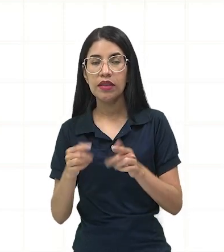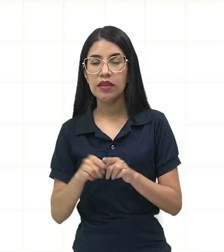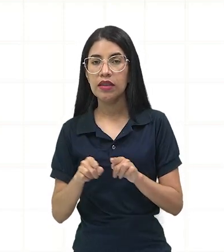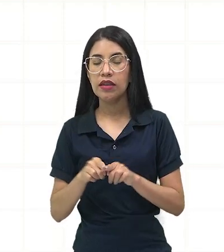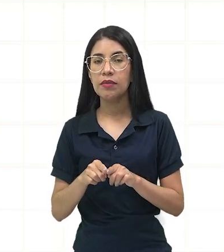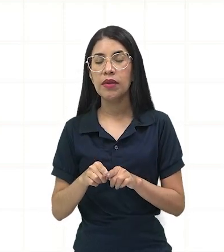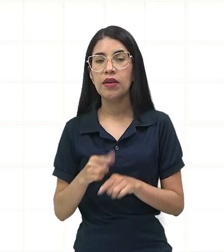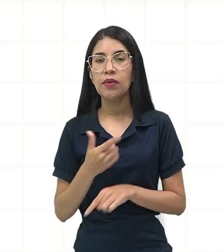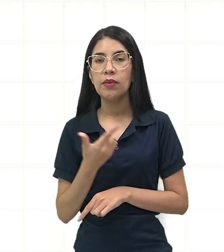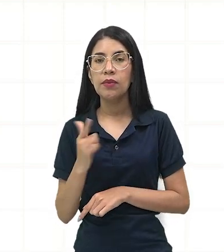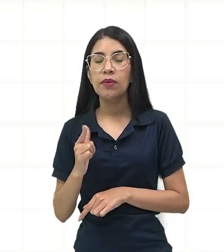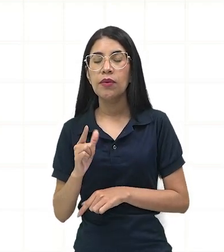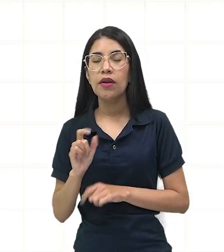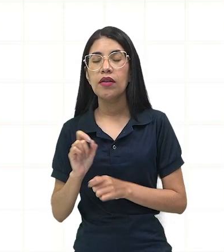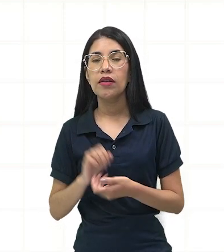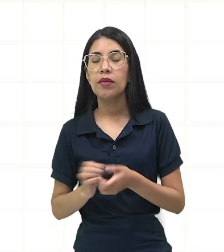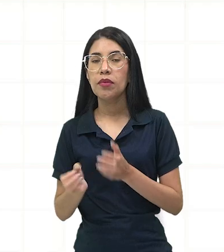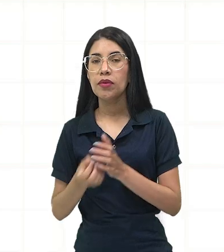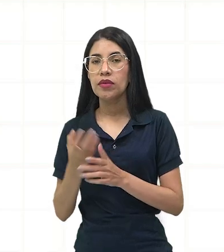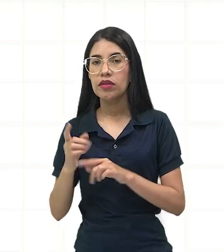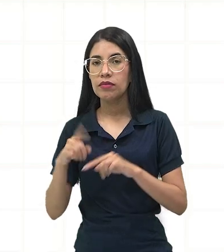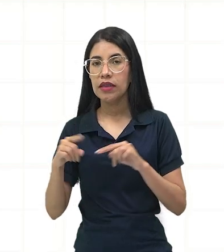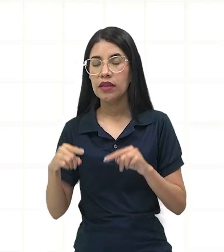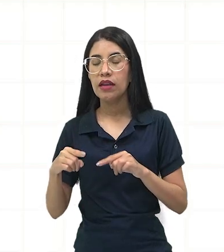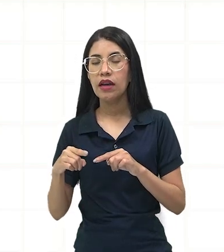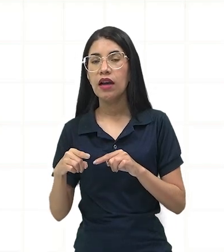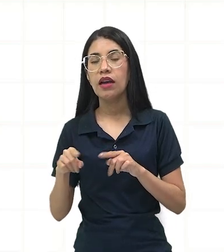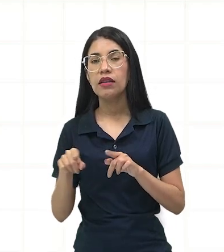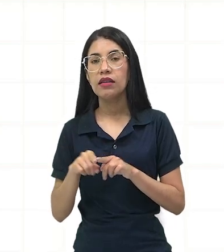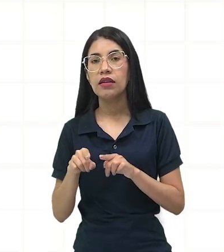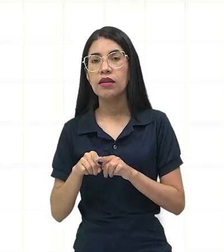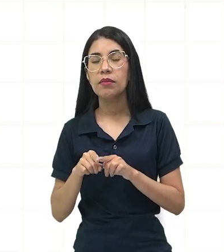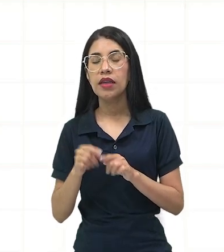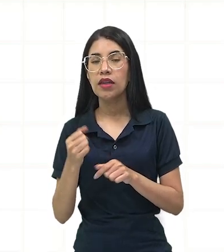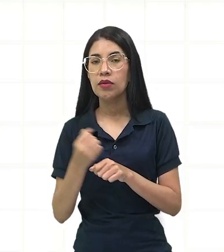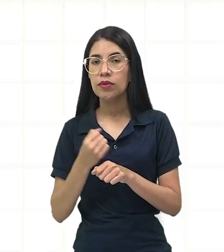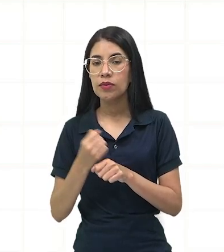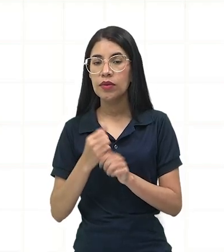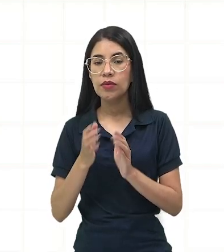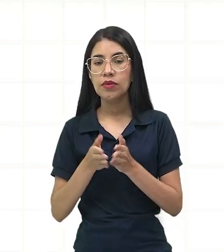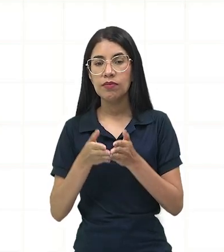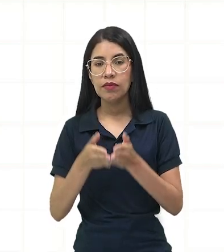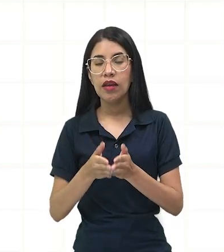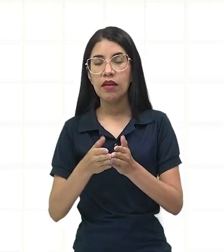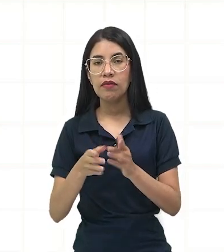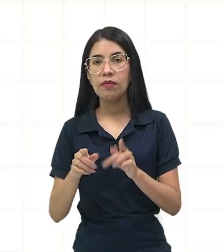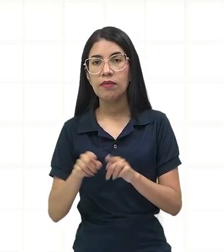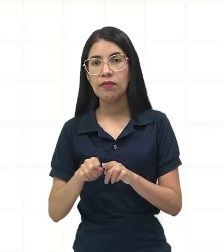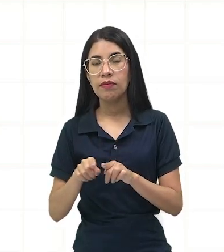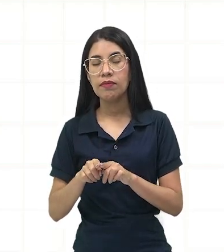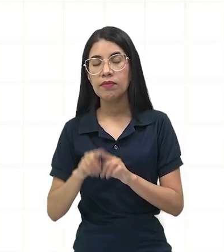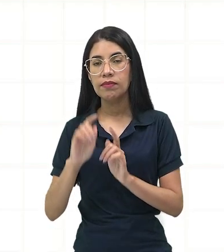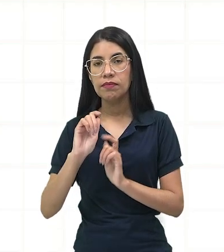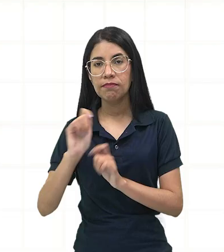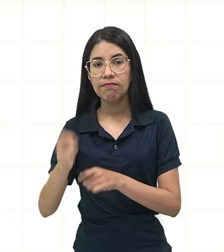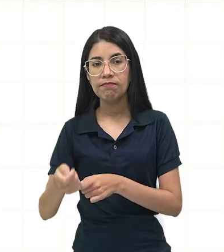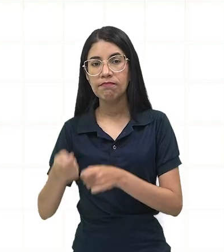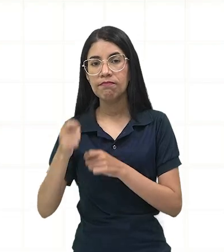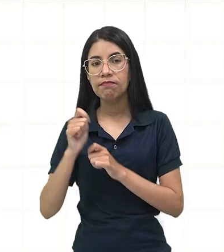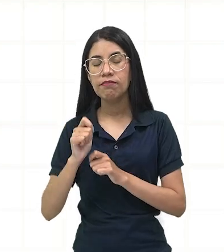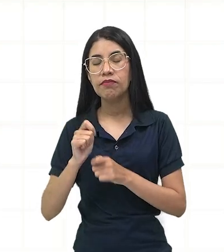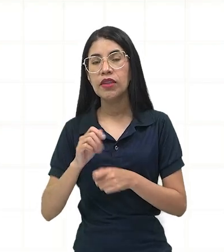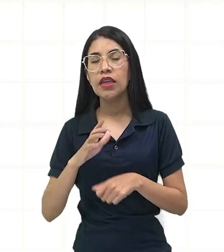eram a manufatura, a produção de navios e também a pesca. As colônias tinham